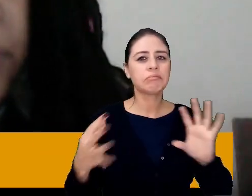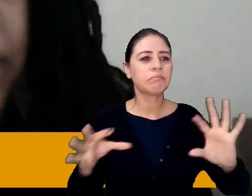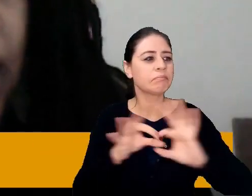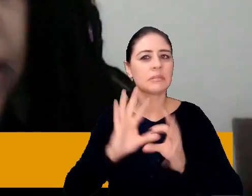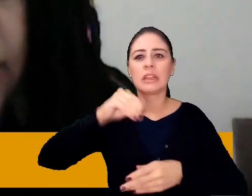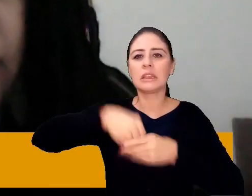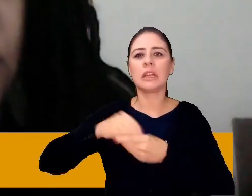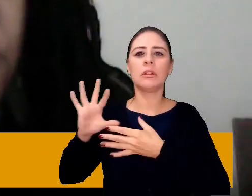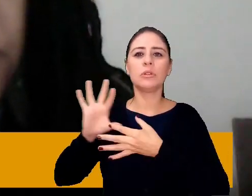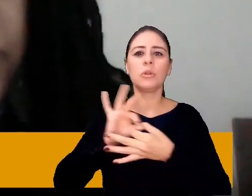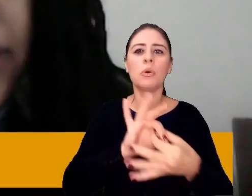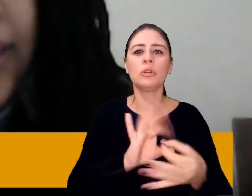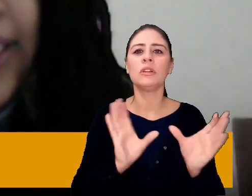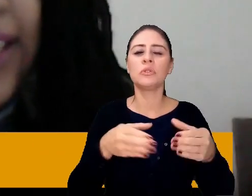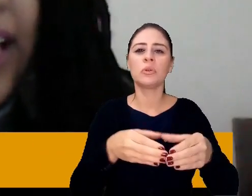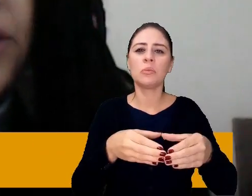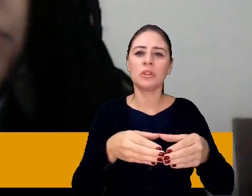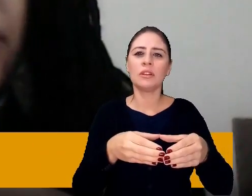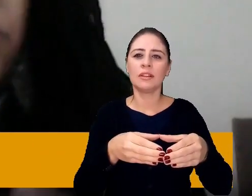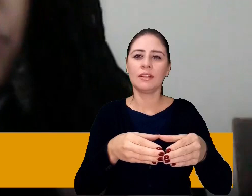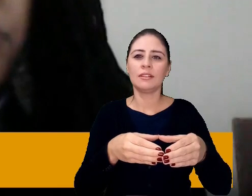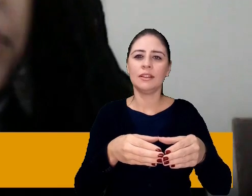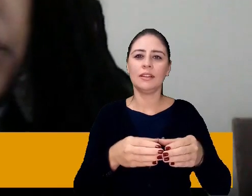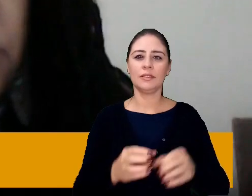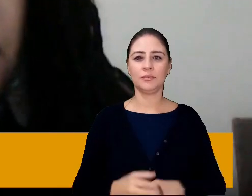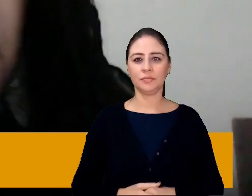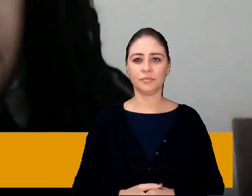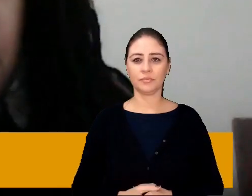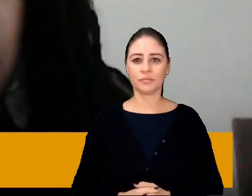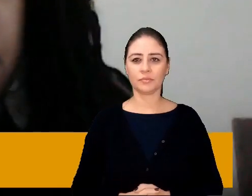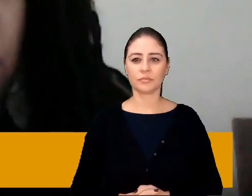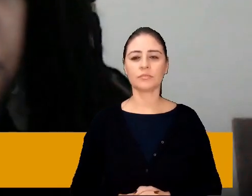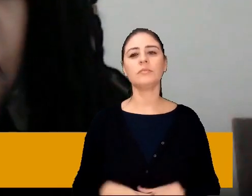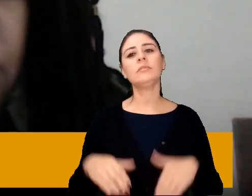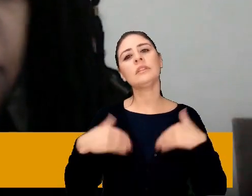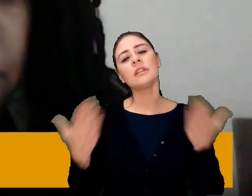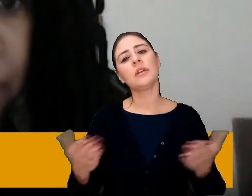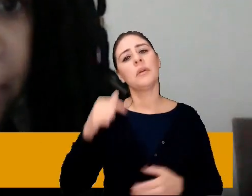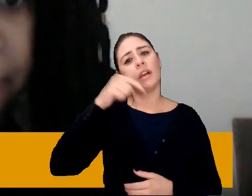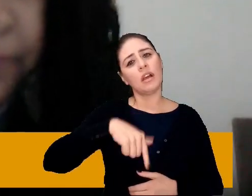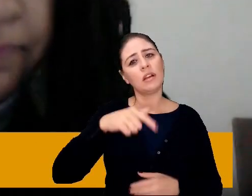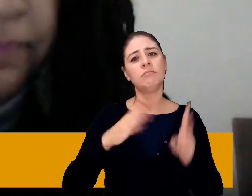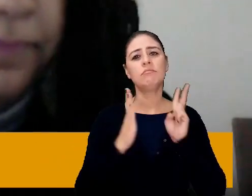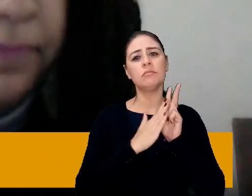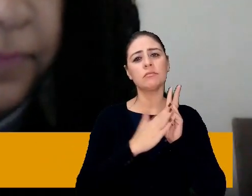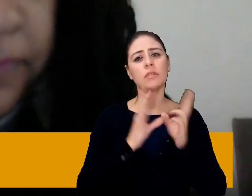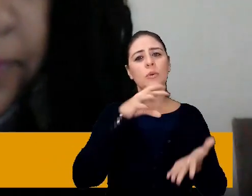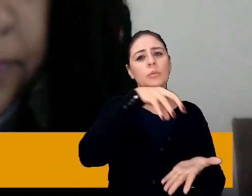vínculos familiares, né? Como que se dá isso dentro do contexto da comunidade Cacané Porã?